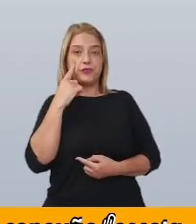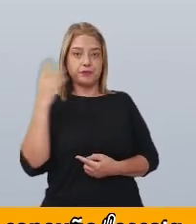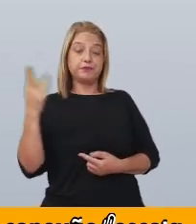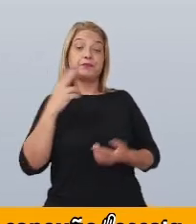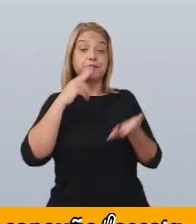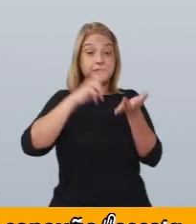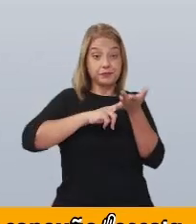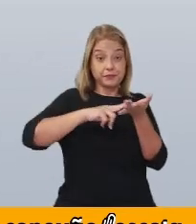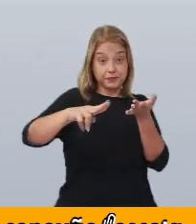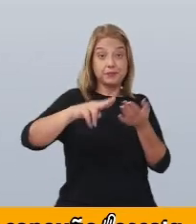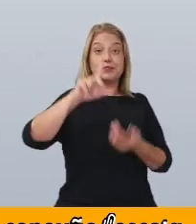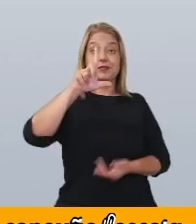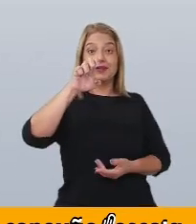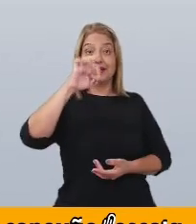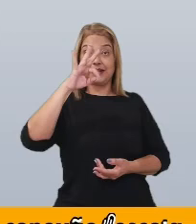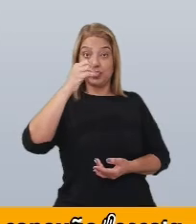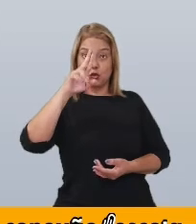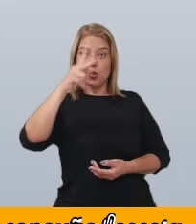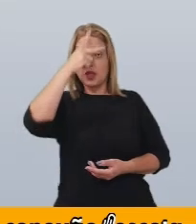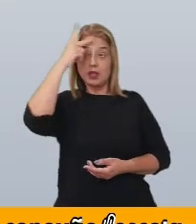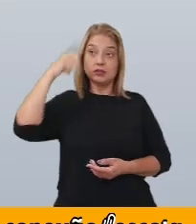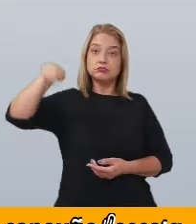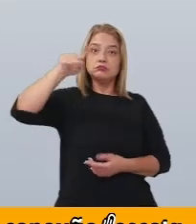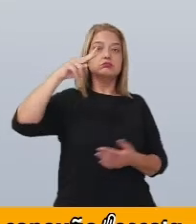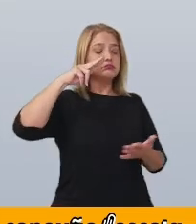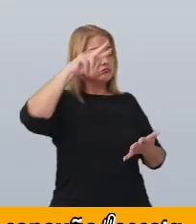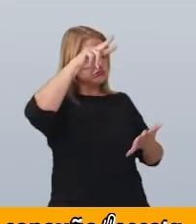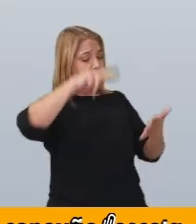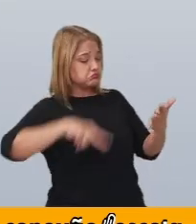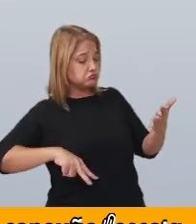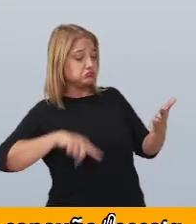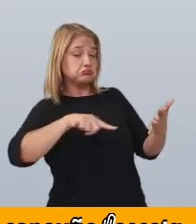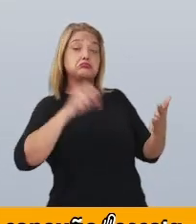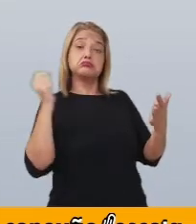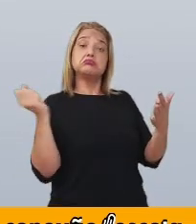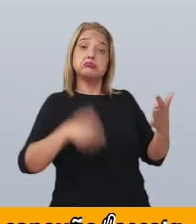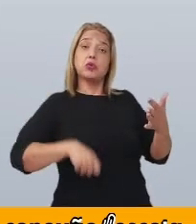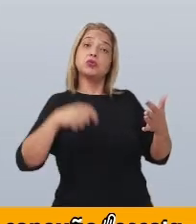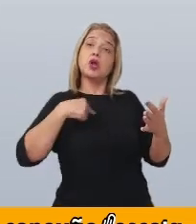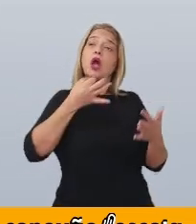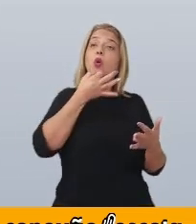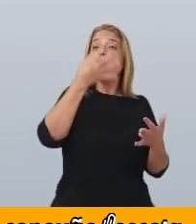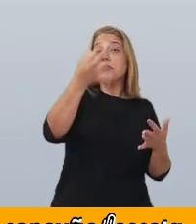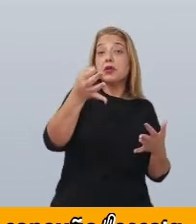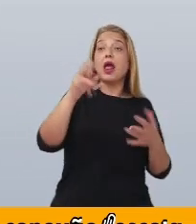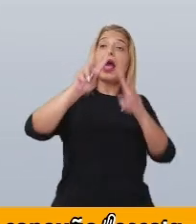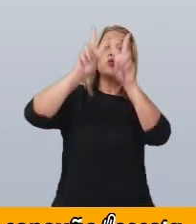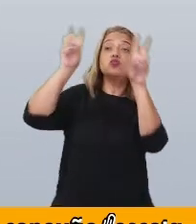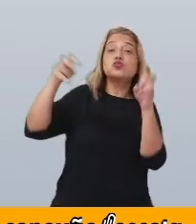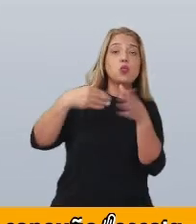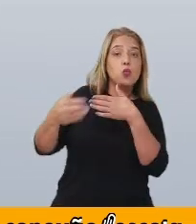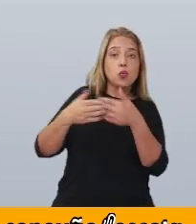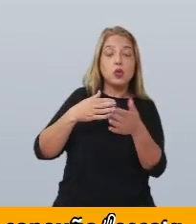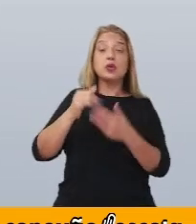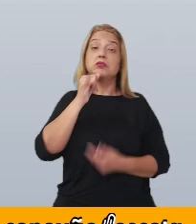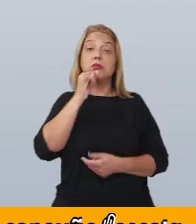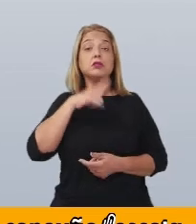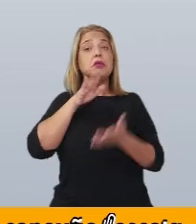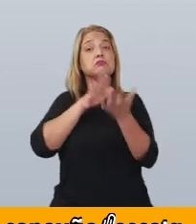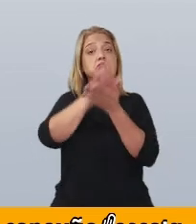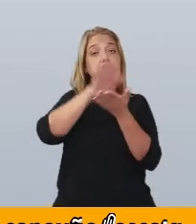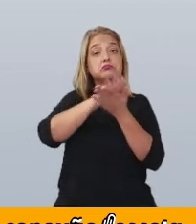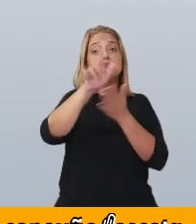é um tipo de carta em que os leitores apresentam suas opiniões a respeito de algum assunto. Ela costuma ser publicada